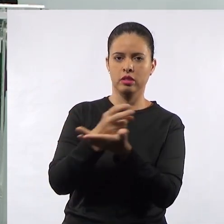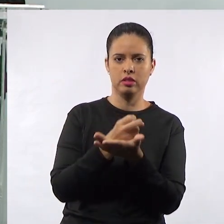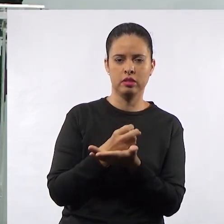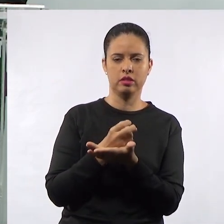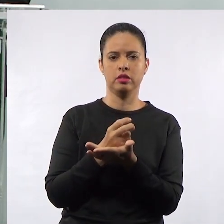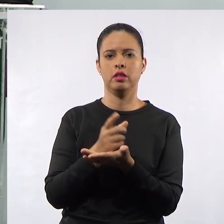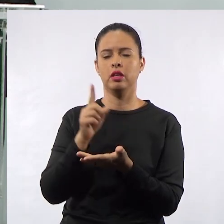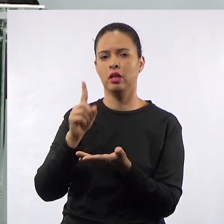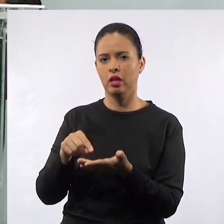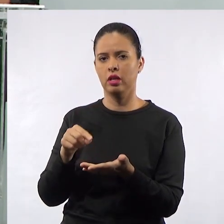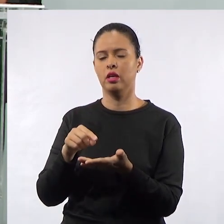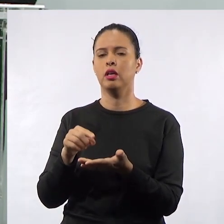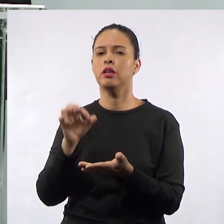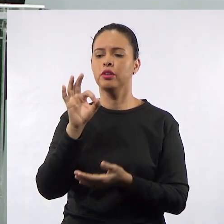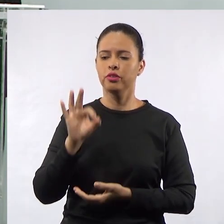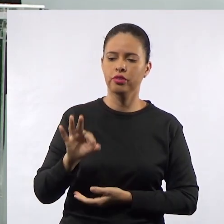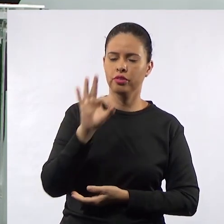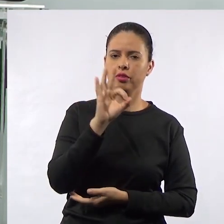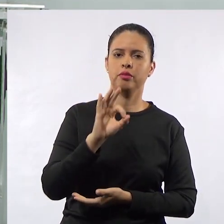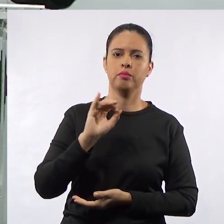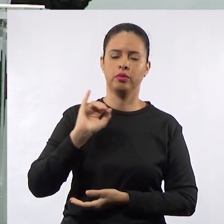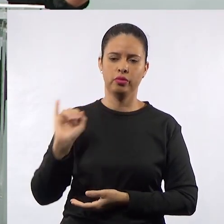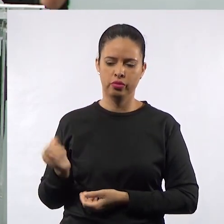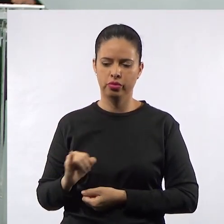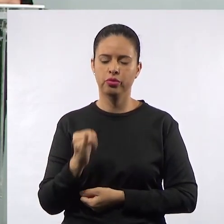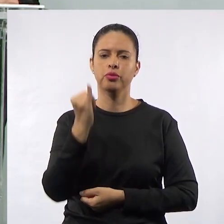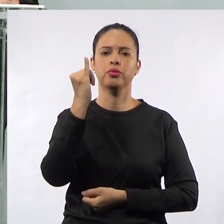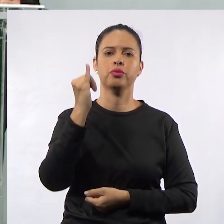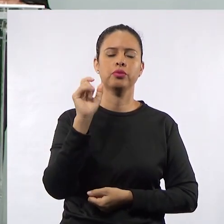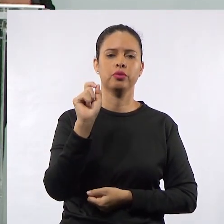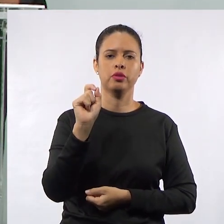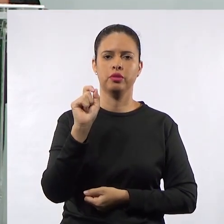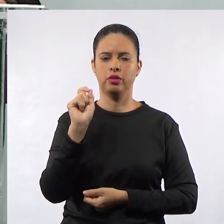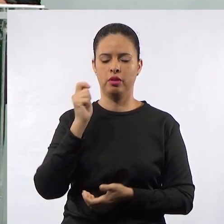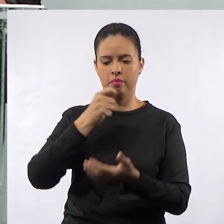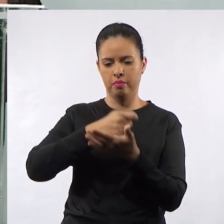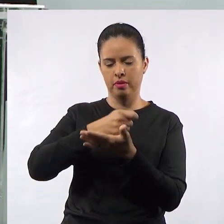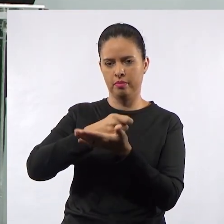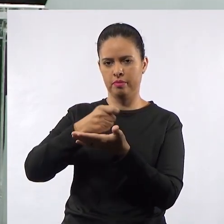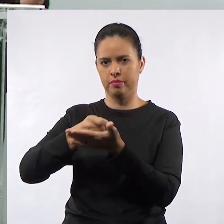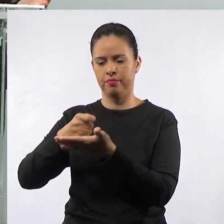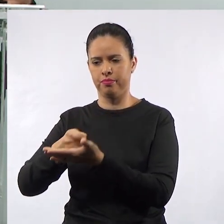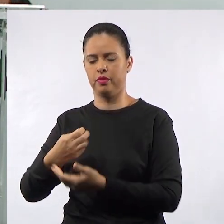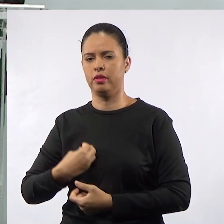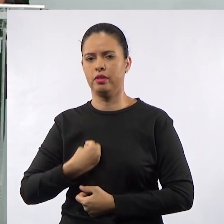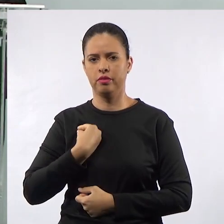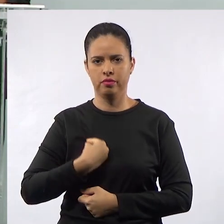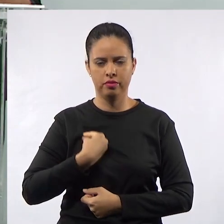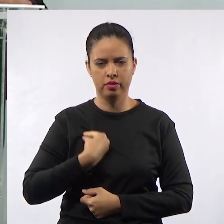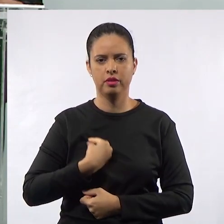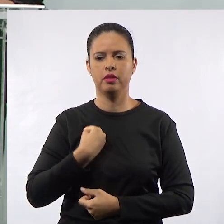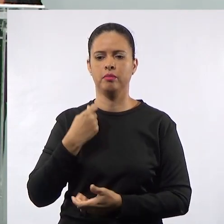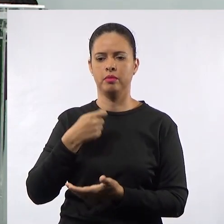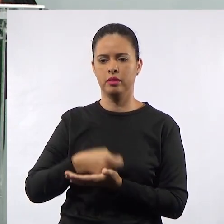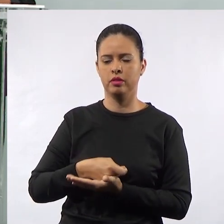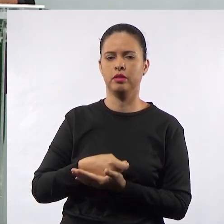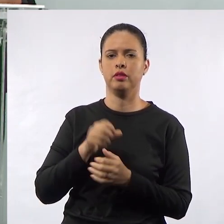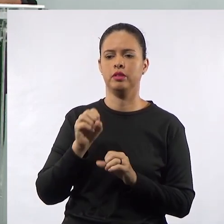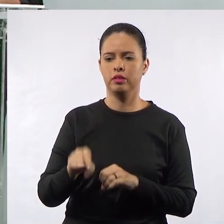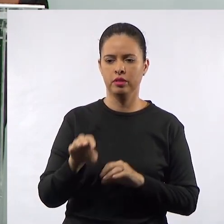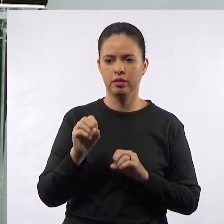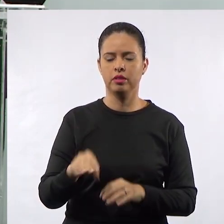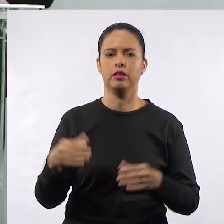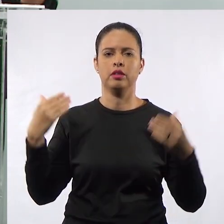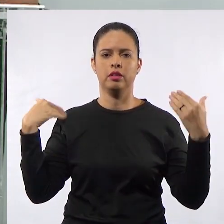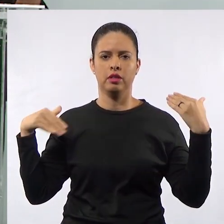na arrecadação todos esses tributos que são encaminhados por exemplo aí para o custeio da vida em sociedade pagamento